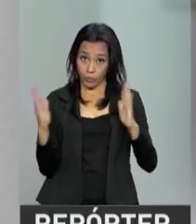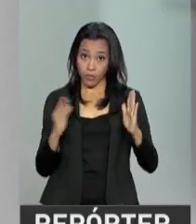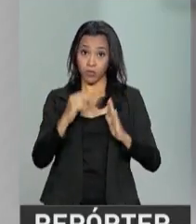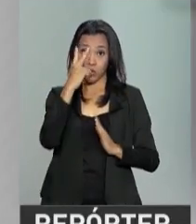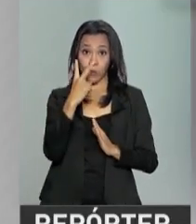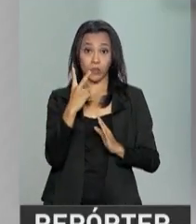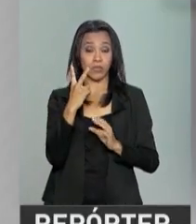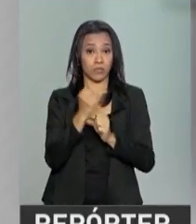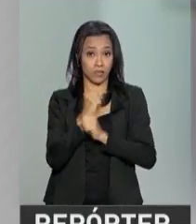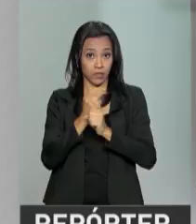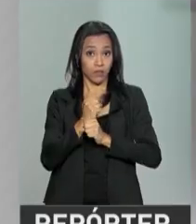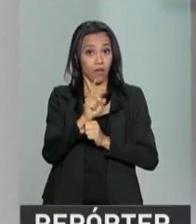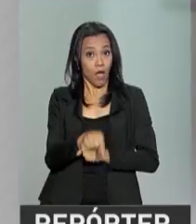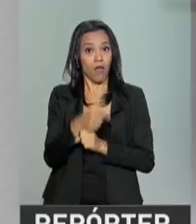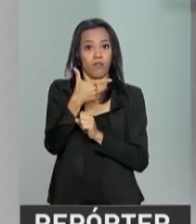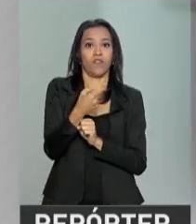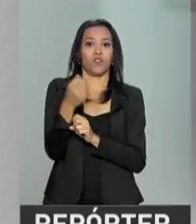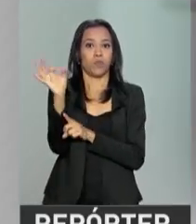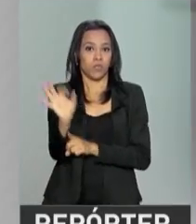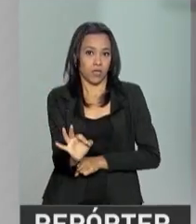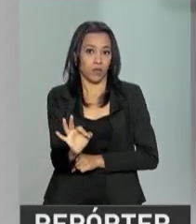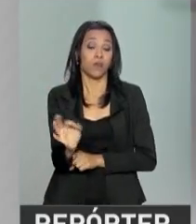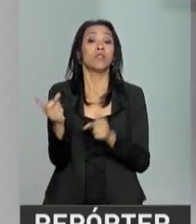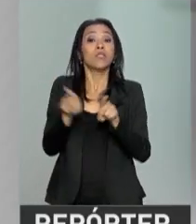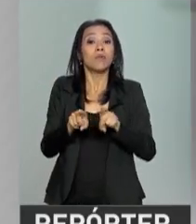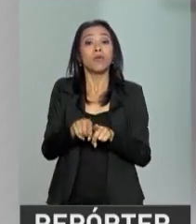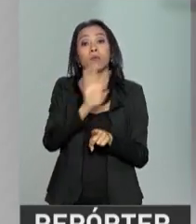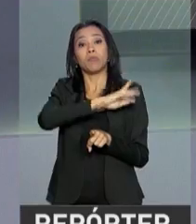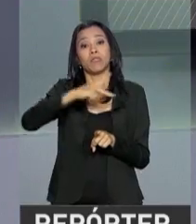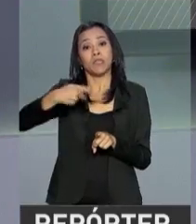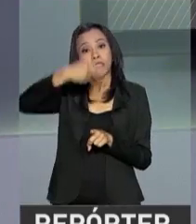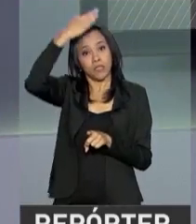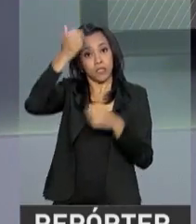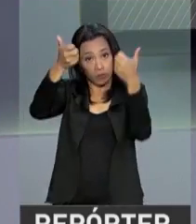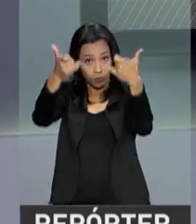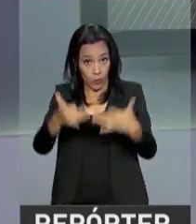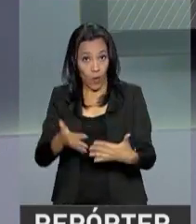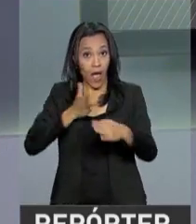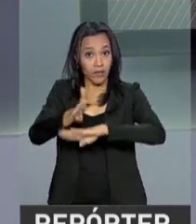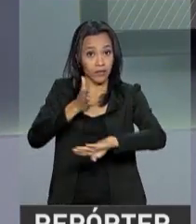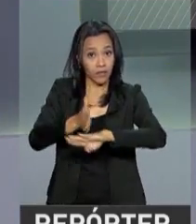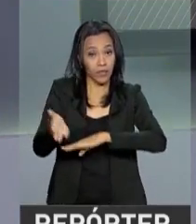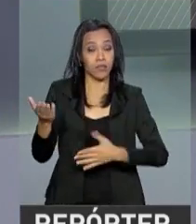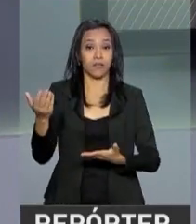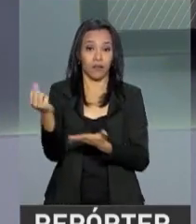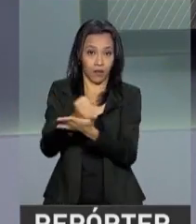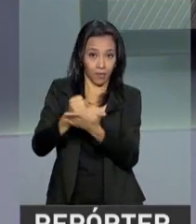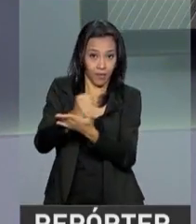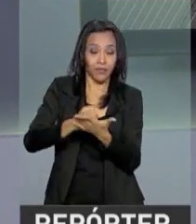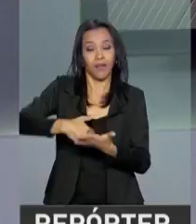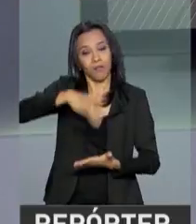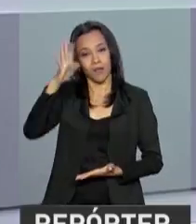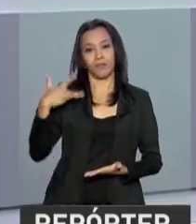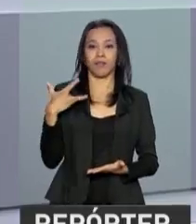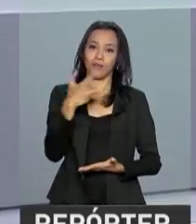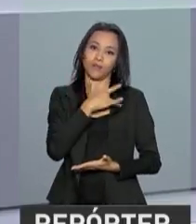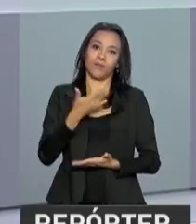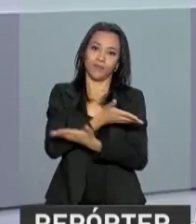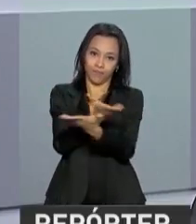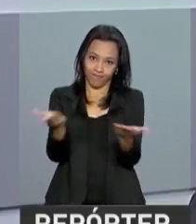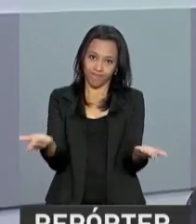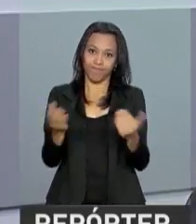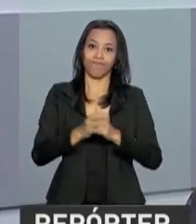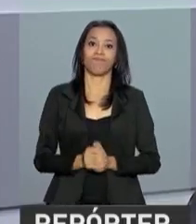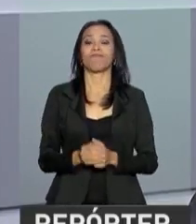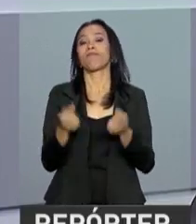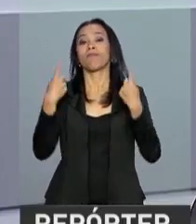foi de 20%. O presidente destacou que mais acesso a medicamentos é mais saúde para a população. E